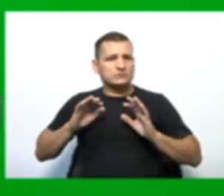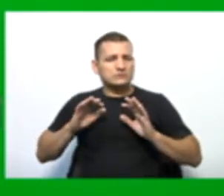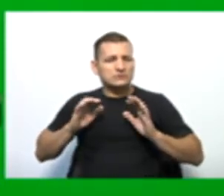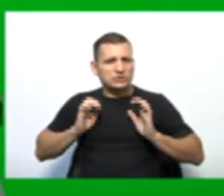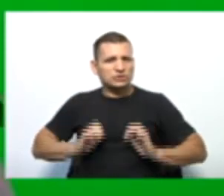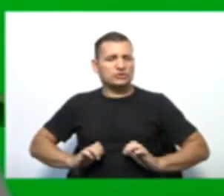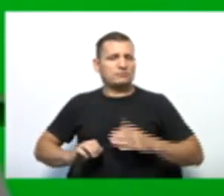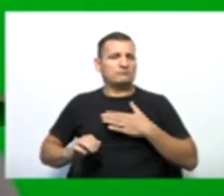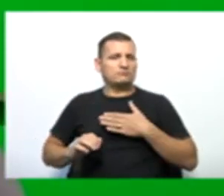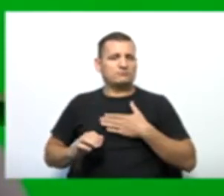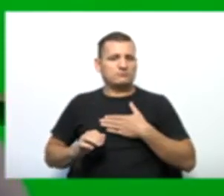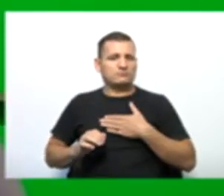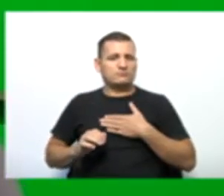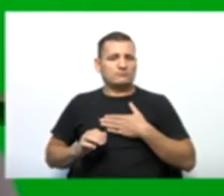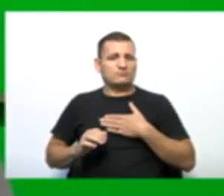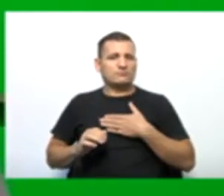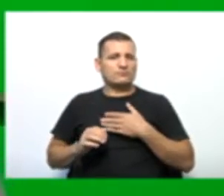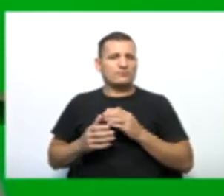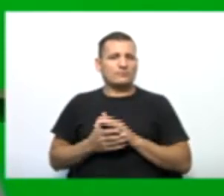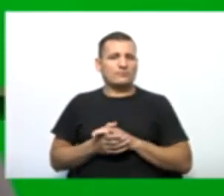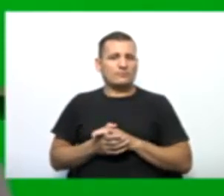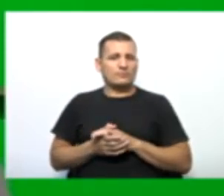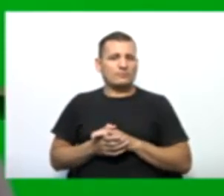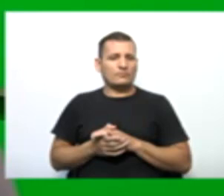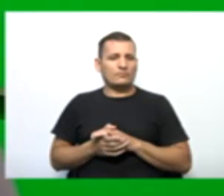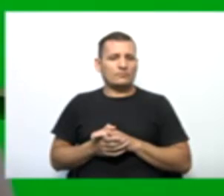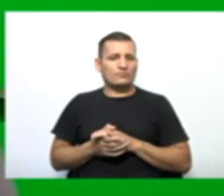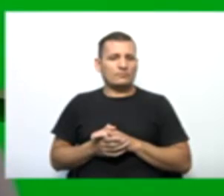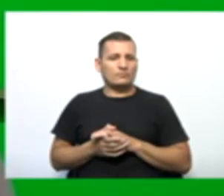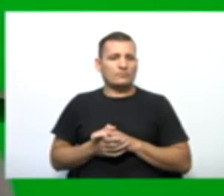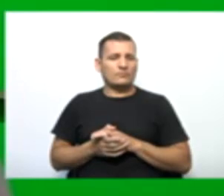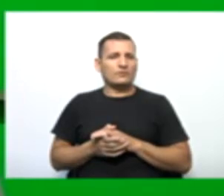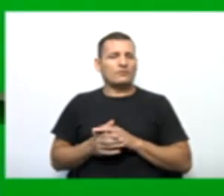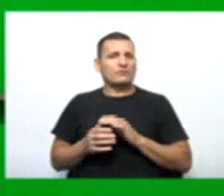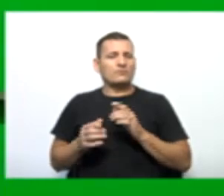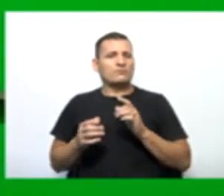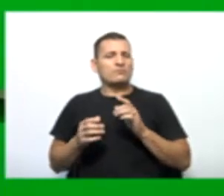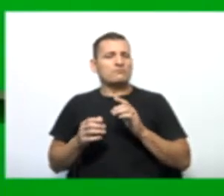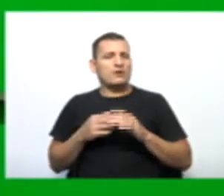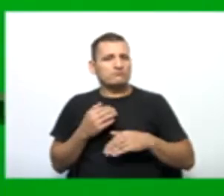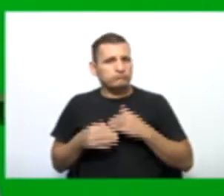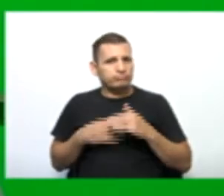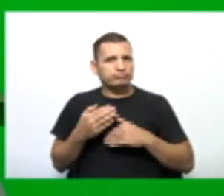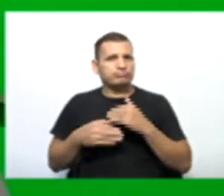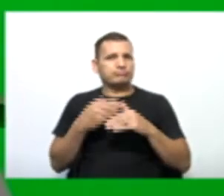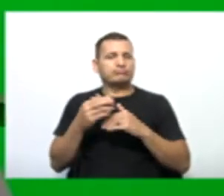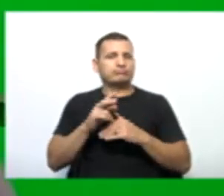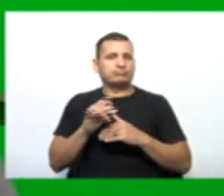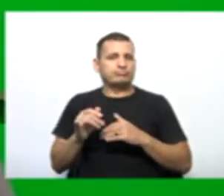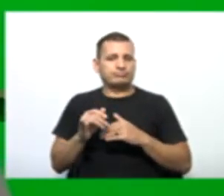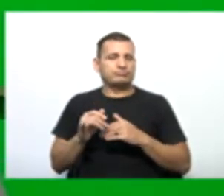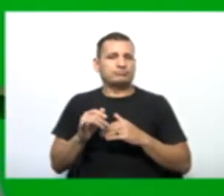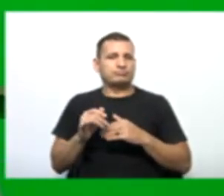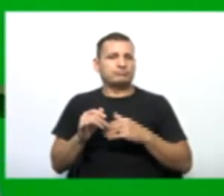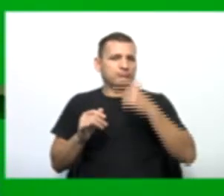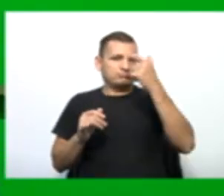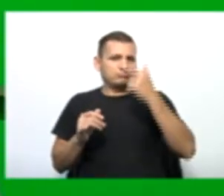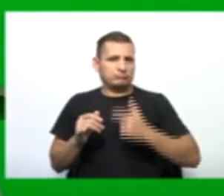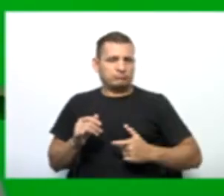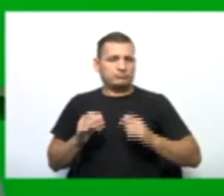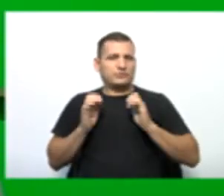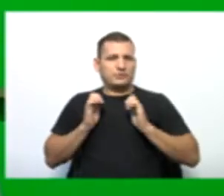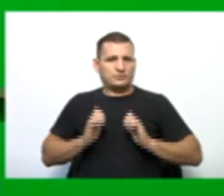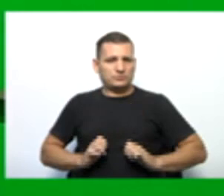algo que você não necessariamente já nasce, mas você constrói, né? O ato de ser alguém